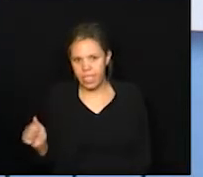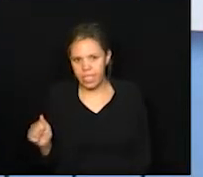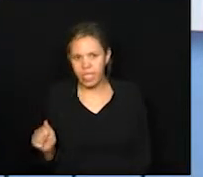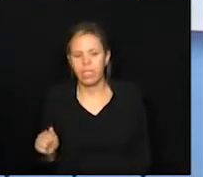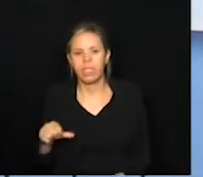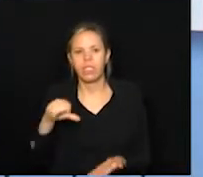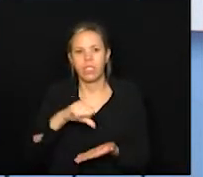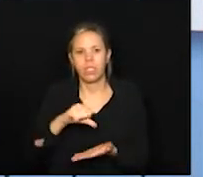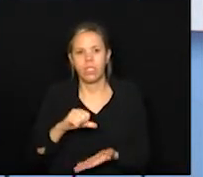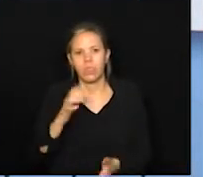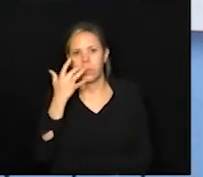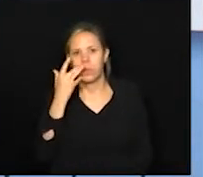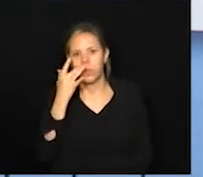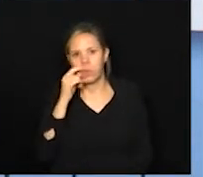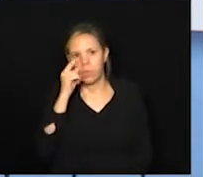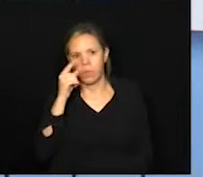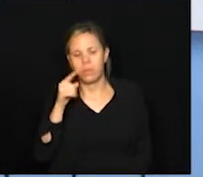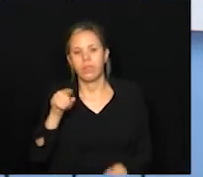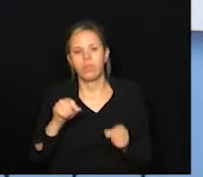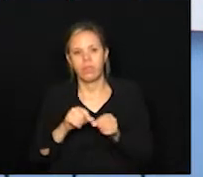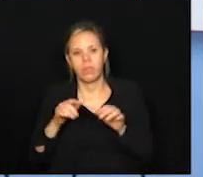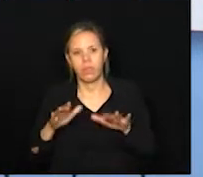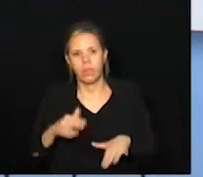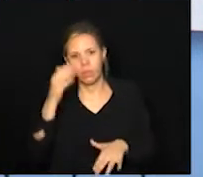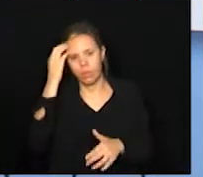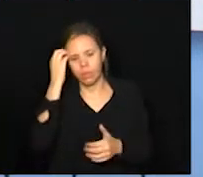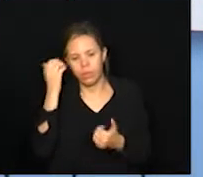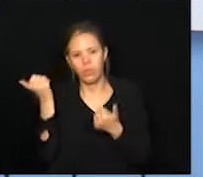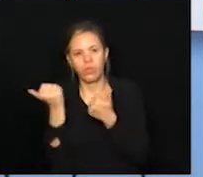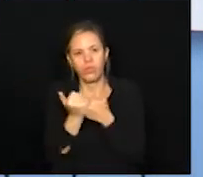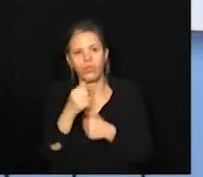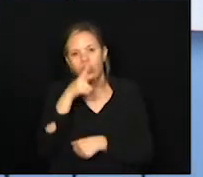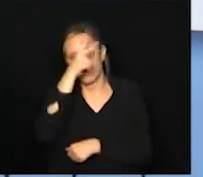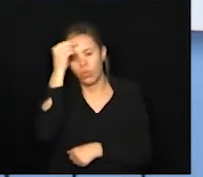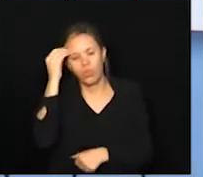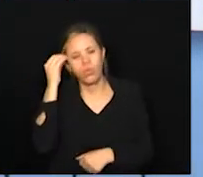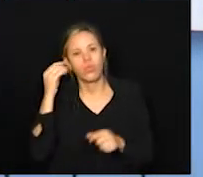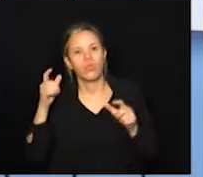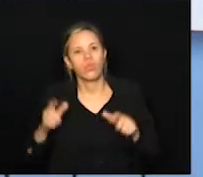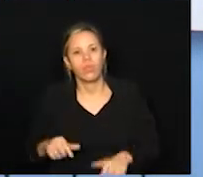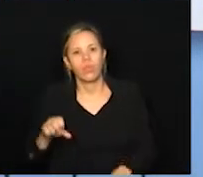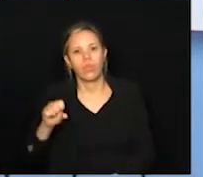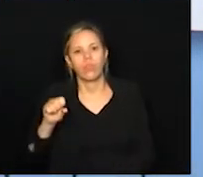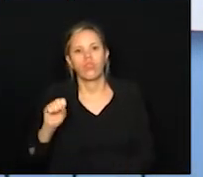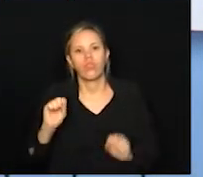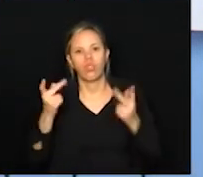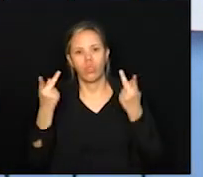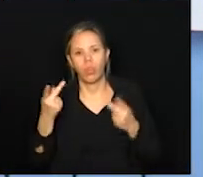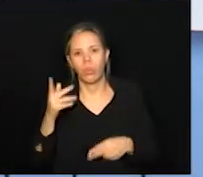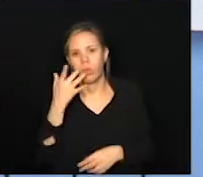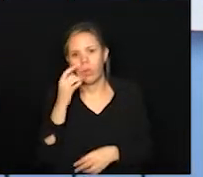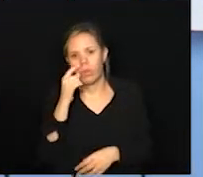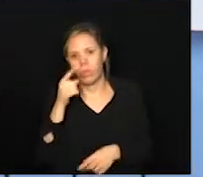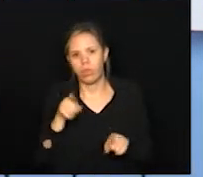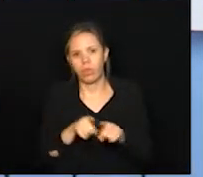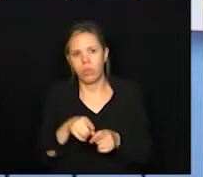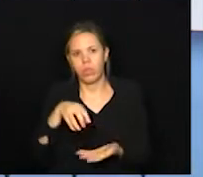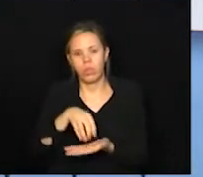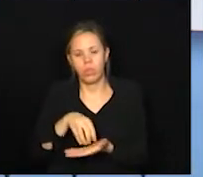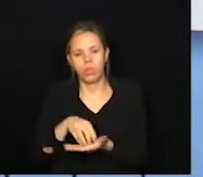no distrito do Ouro Verde, que fica na subprefeitura, que funciona ali no Espaço Ouro Verde, e também na sede